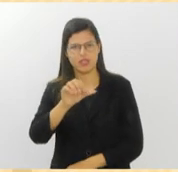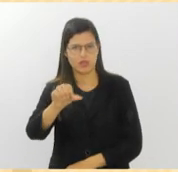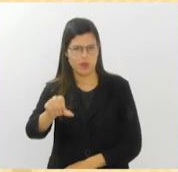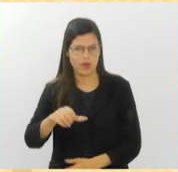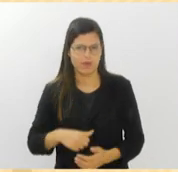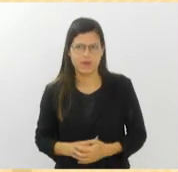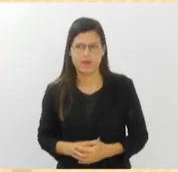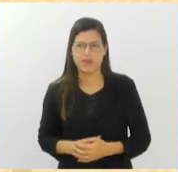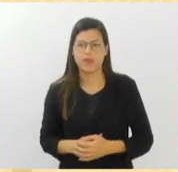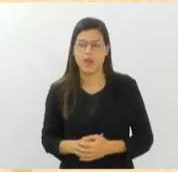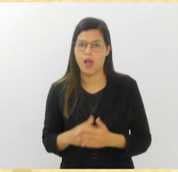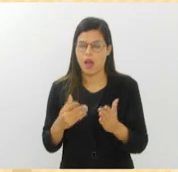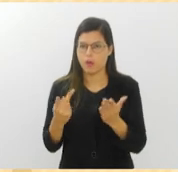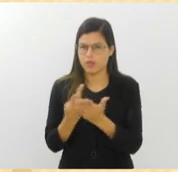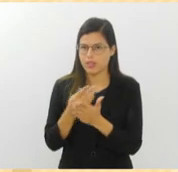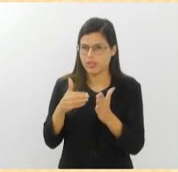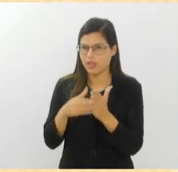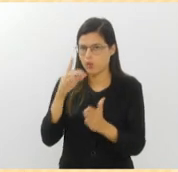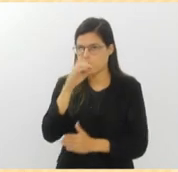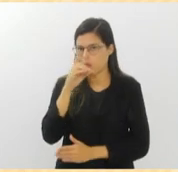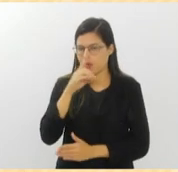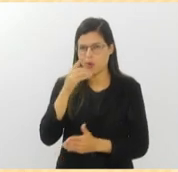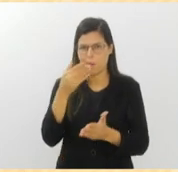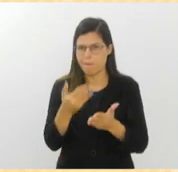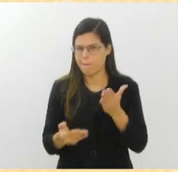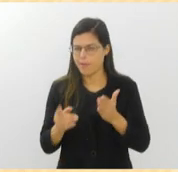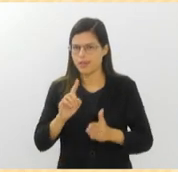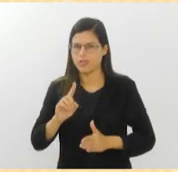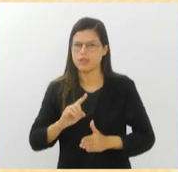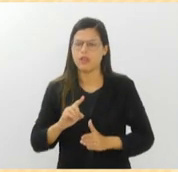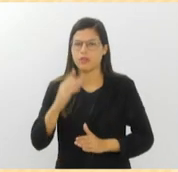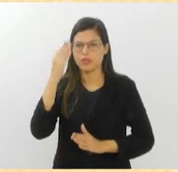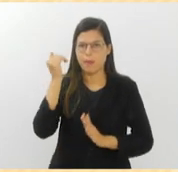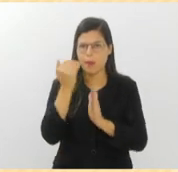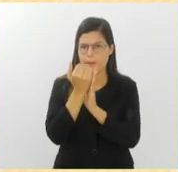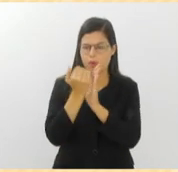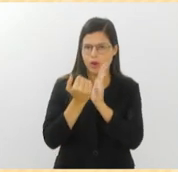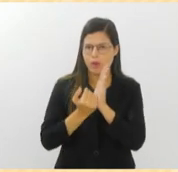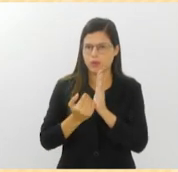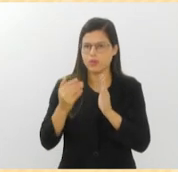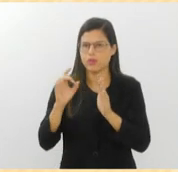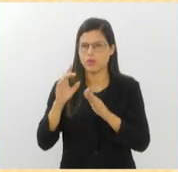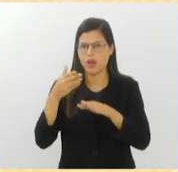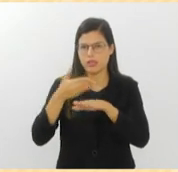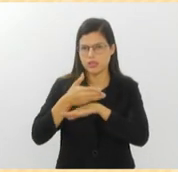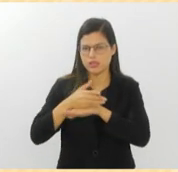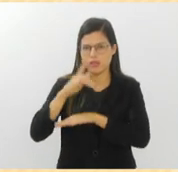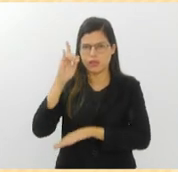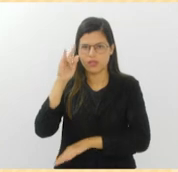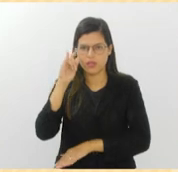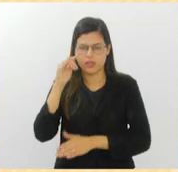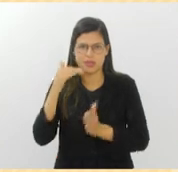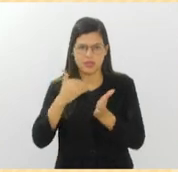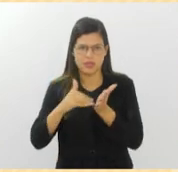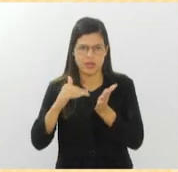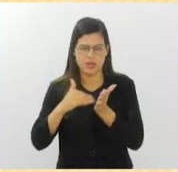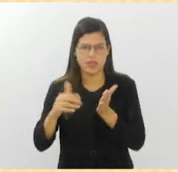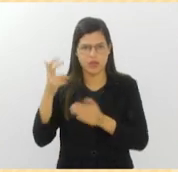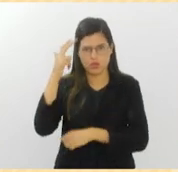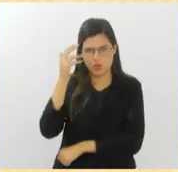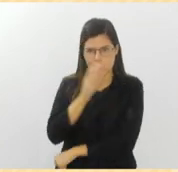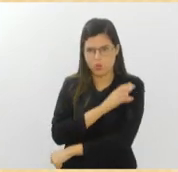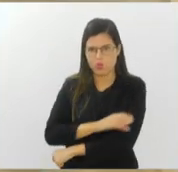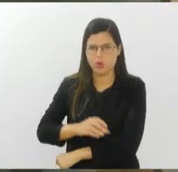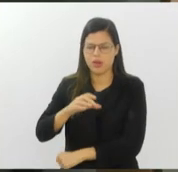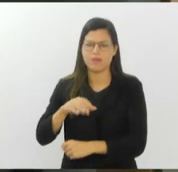festa acontece até domingo e você não pode perder. Para saber a programação completa, é só acessar o Instagram da Secretaria de Cultura de Sumidouro.